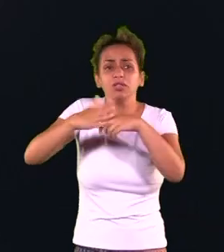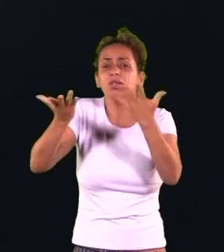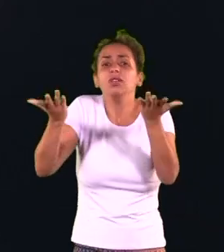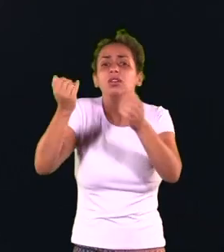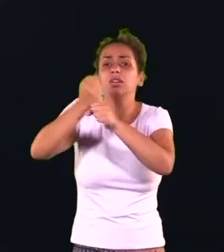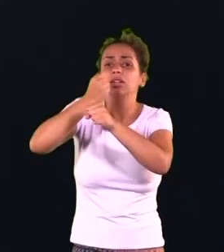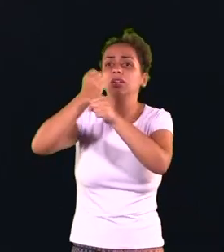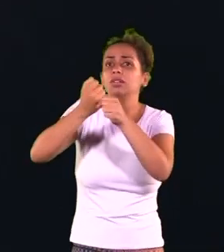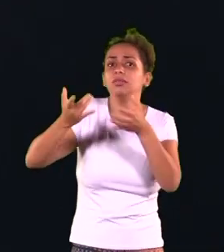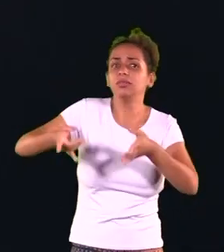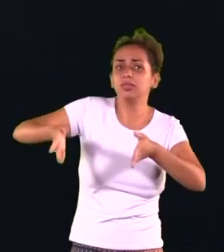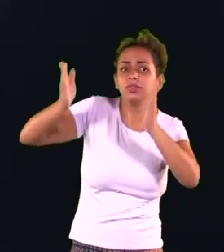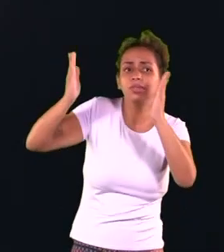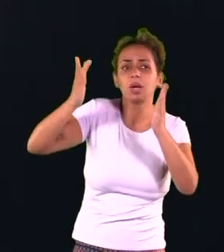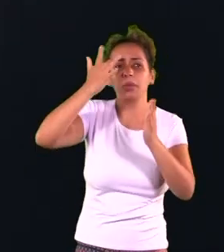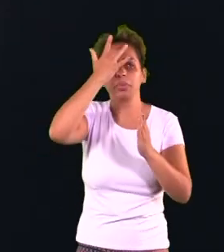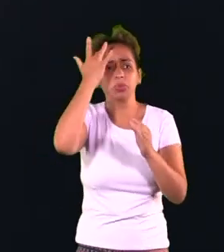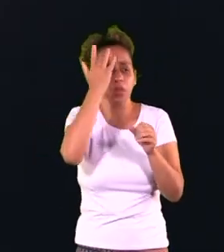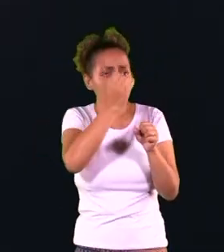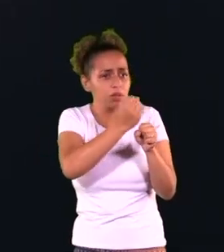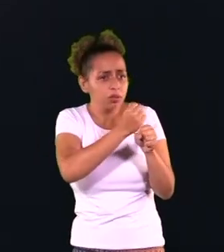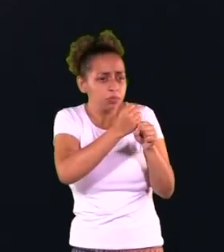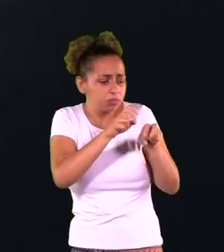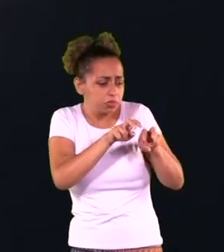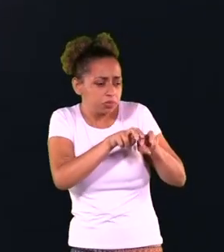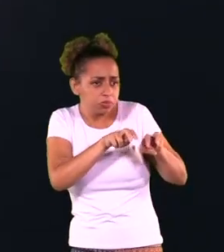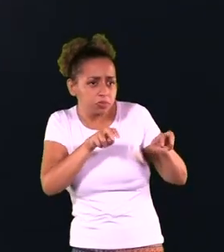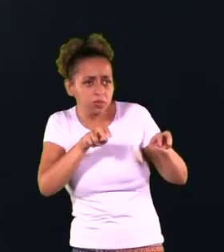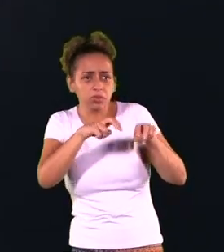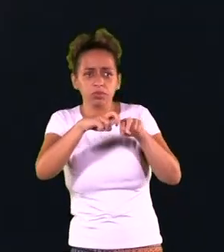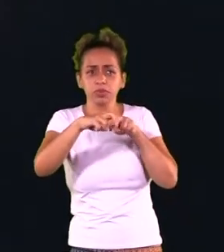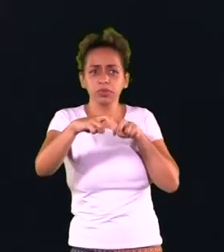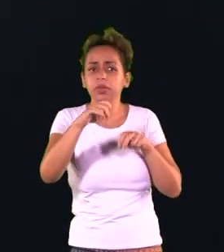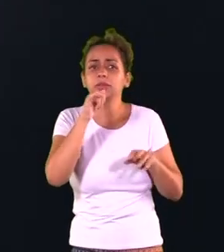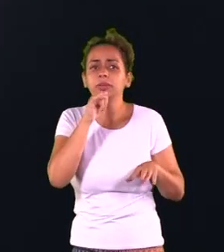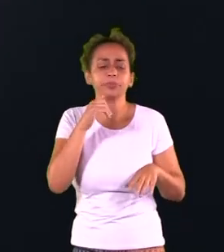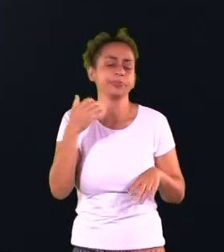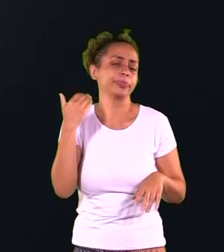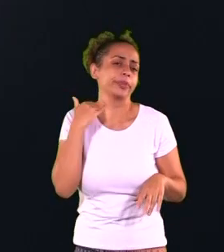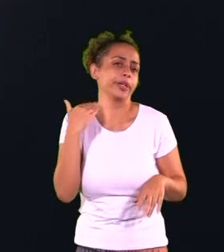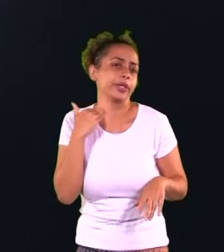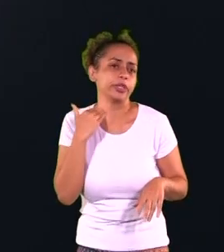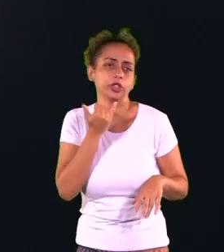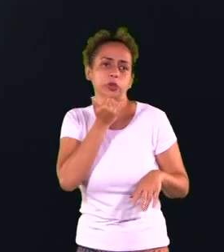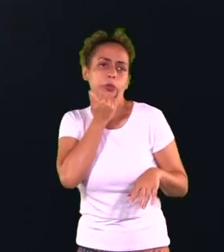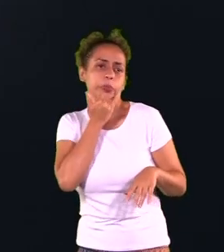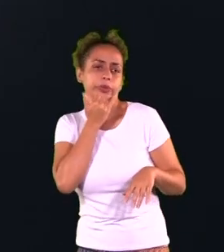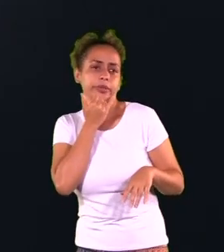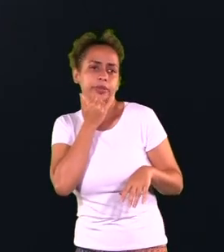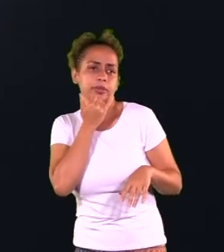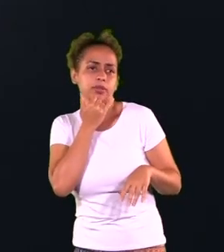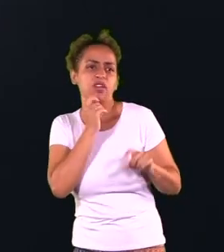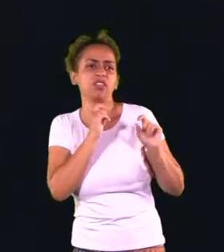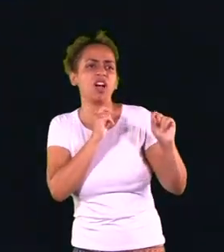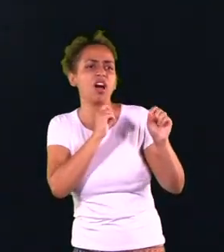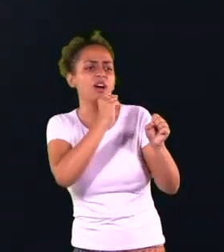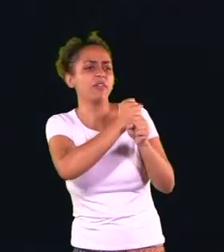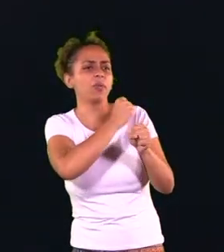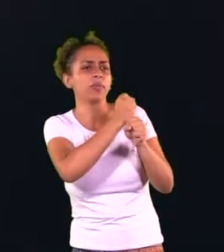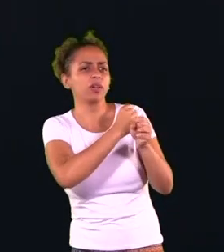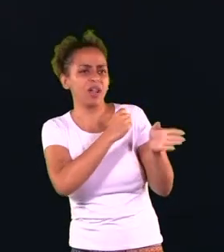quem vai colocar a bancos quem vai nesses bancos que vão instalar eles vão ter a coragem de fazer